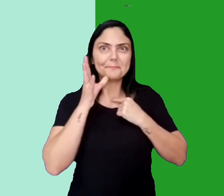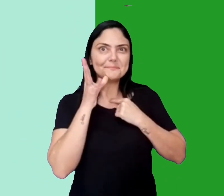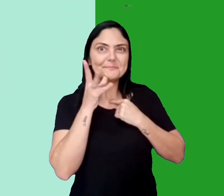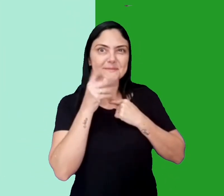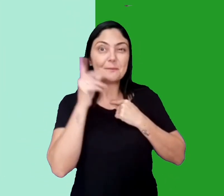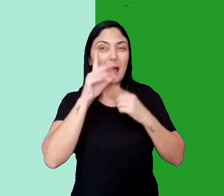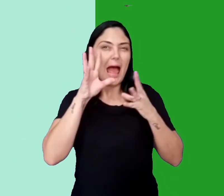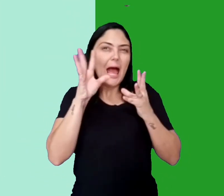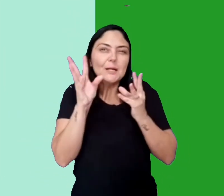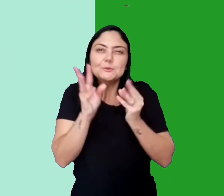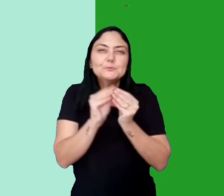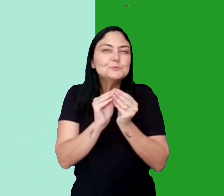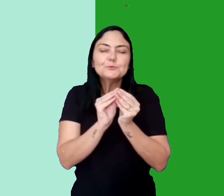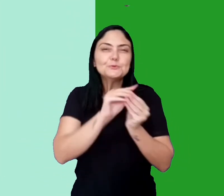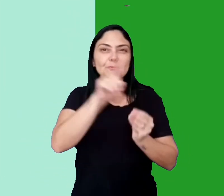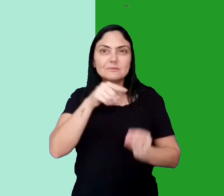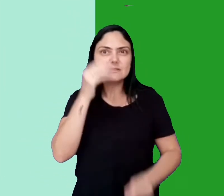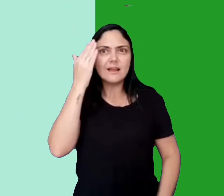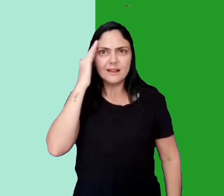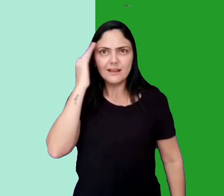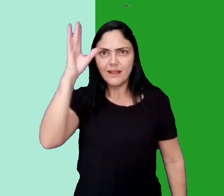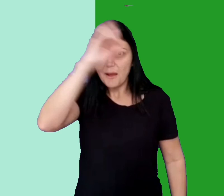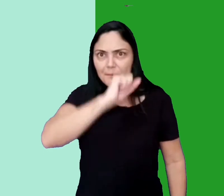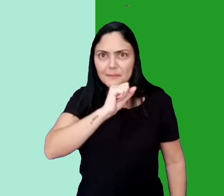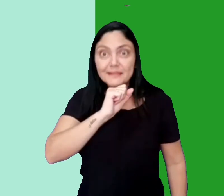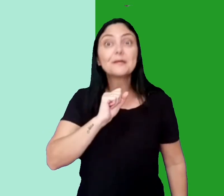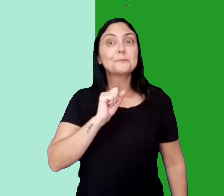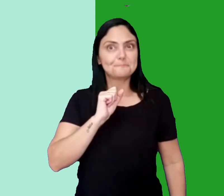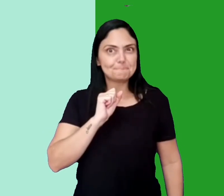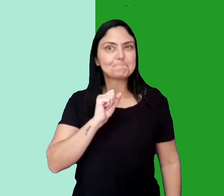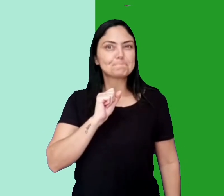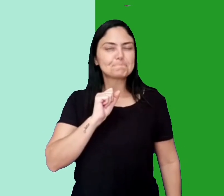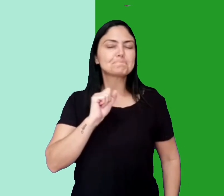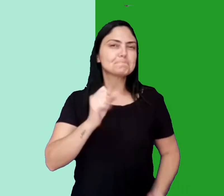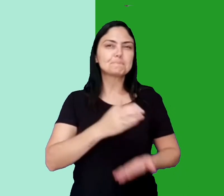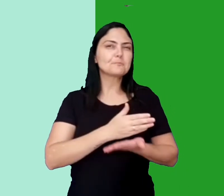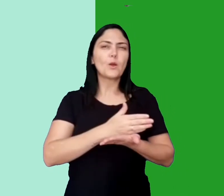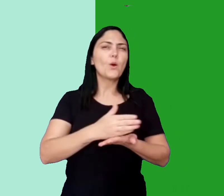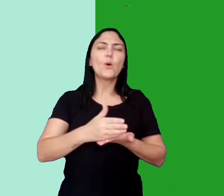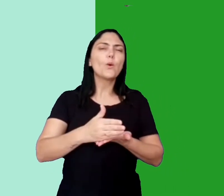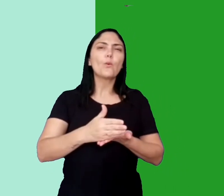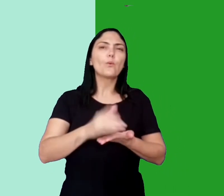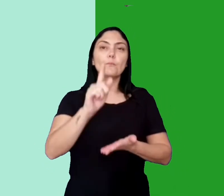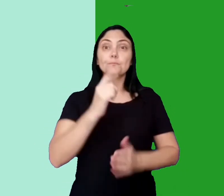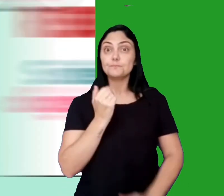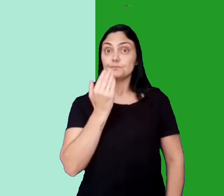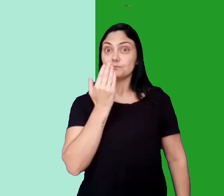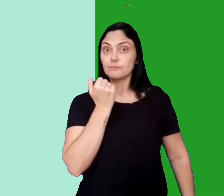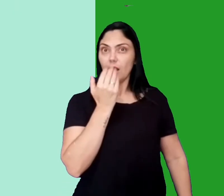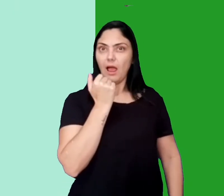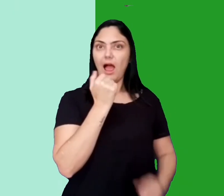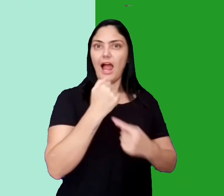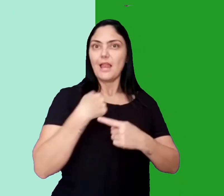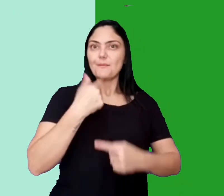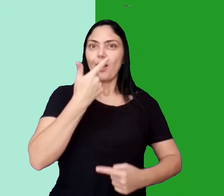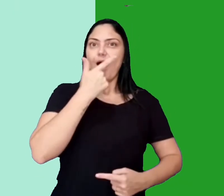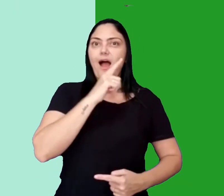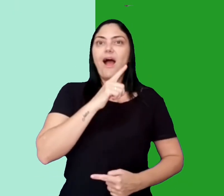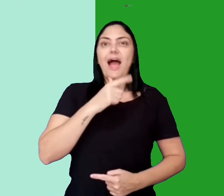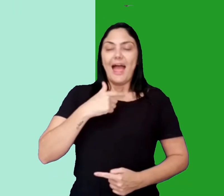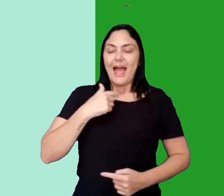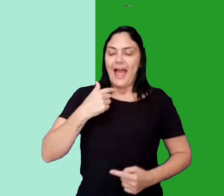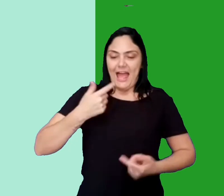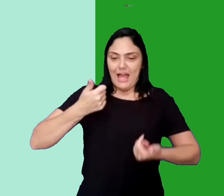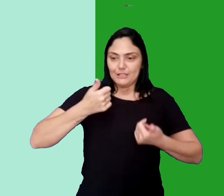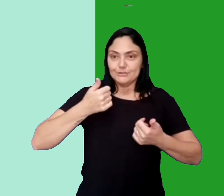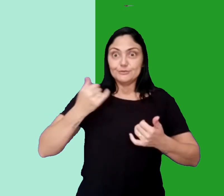Agora, vamos fazer um resumo bem rapidinho para garantir que você aprendeu tudo. Vamos lá do início? É através da alimentação que obtemos a energia